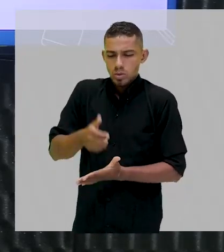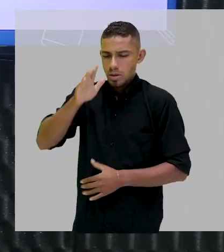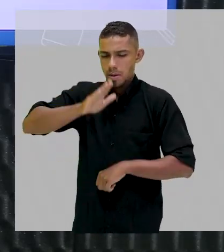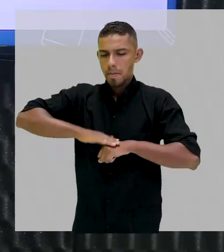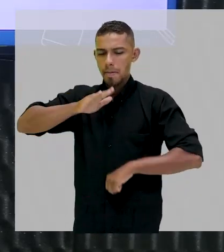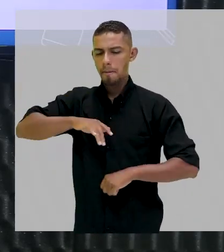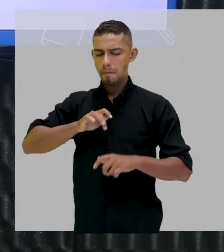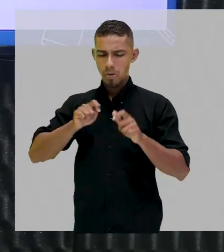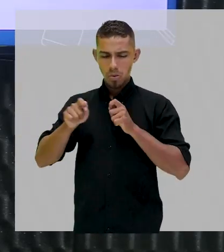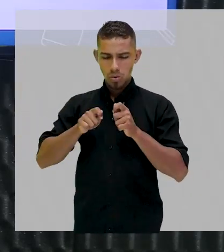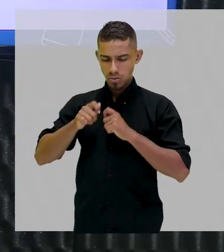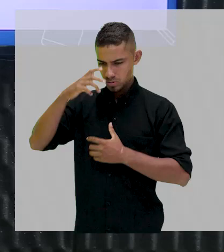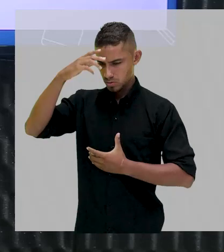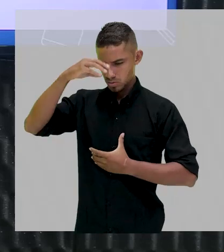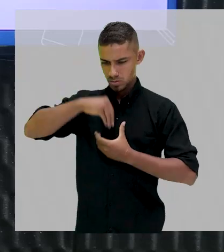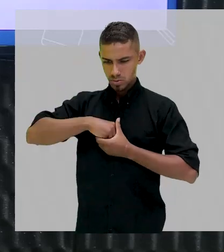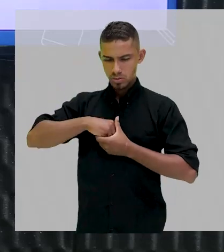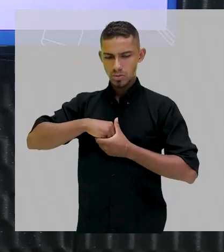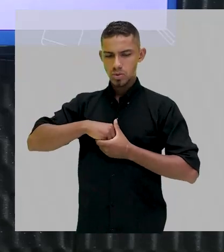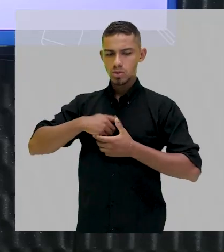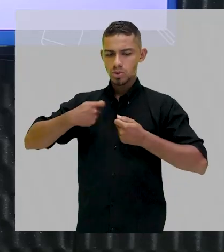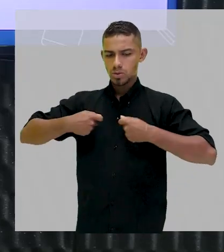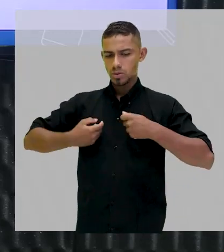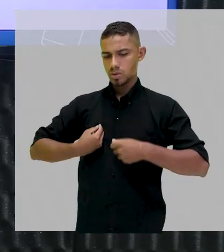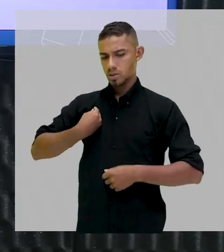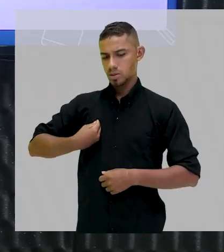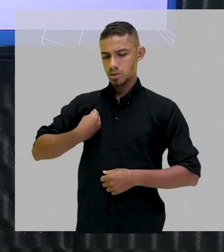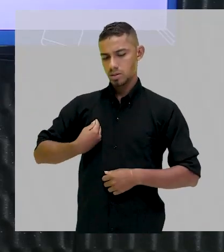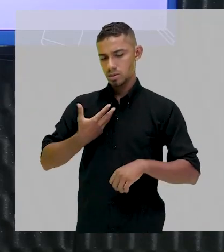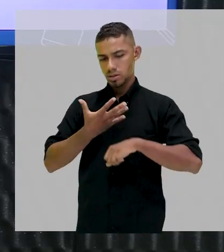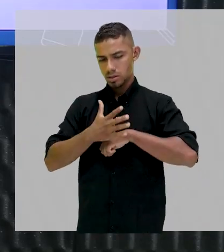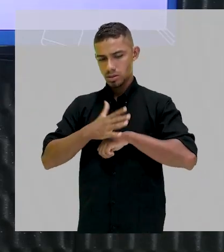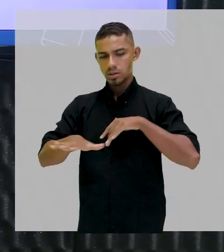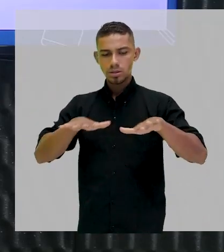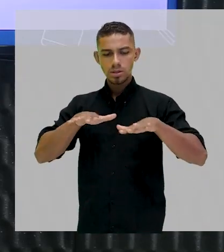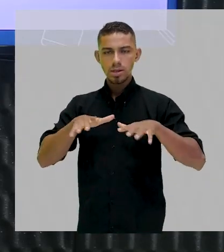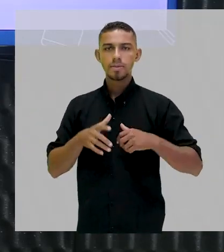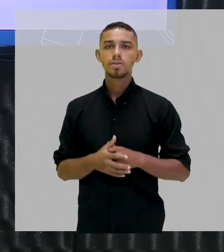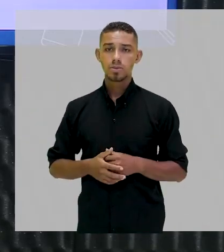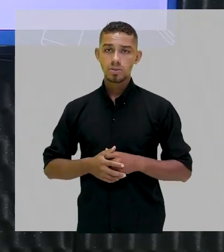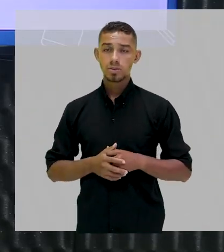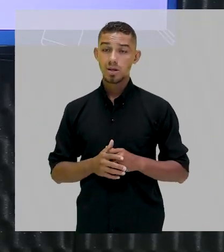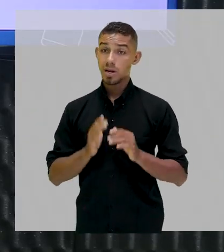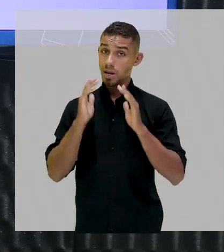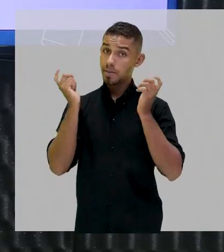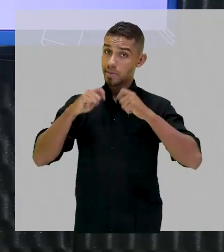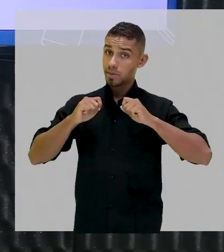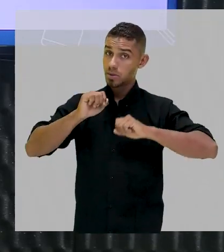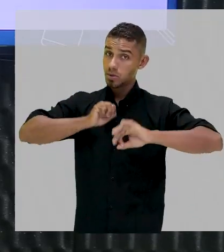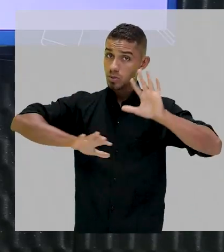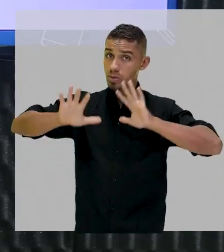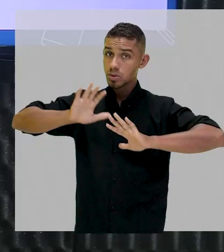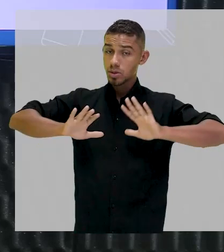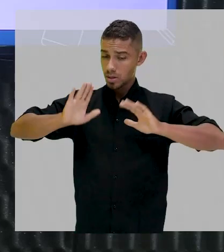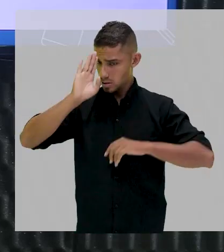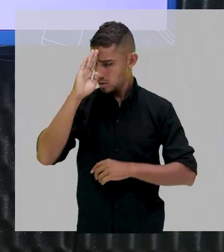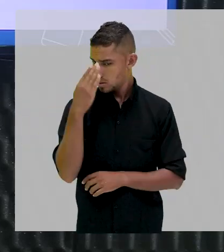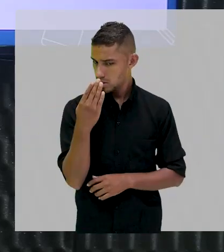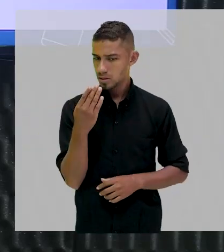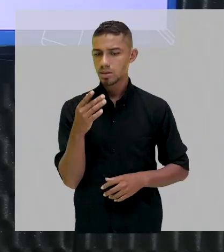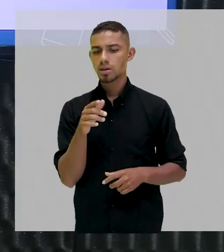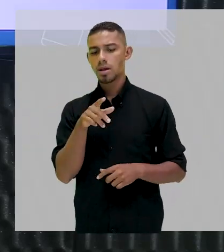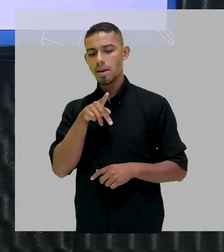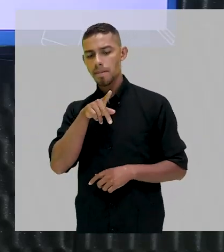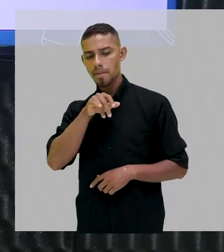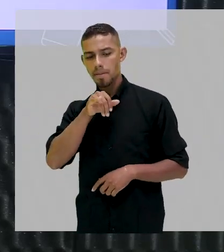mais controle e precisão na execução dos seus movimentos. Tem que ser levado em consideração aqueles princípios do Pilates para